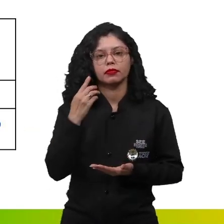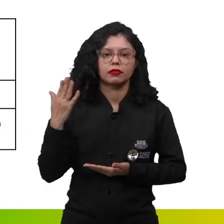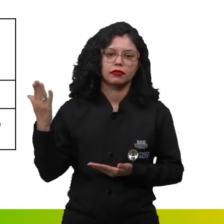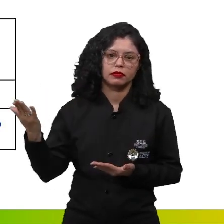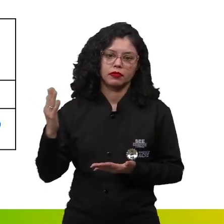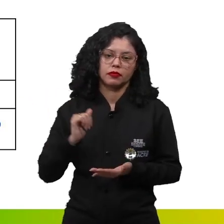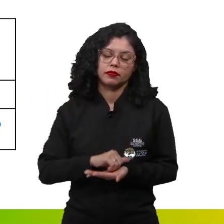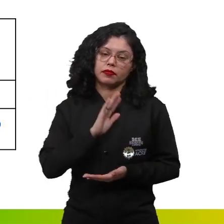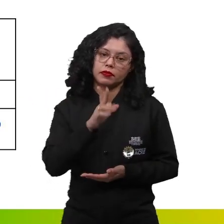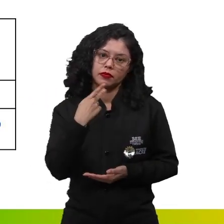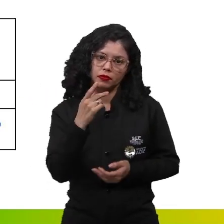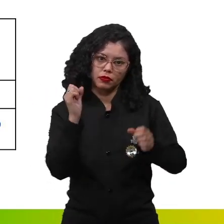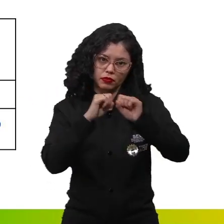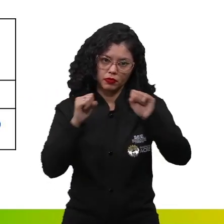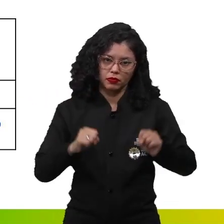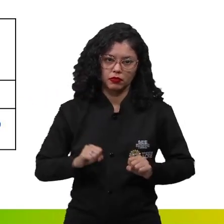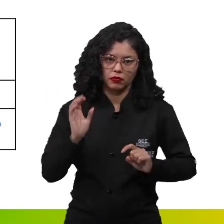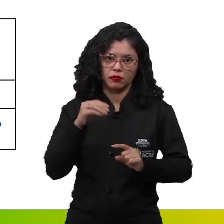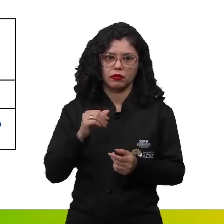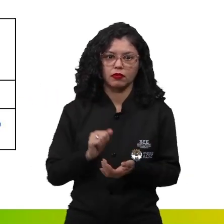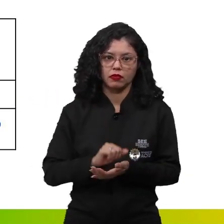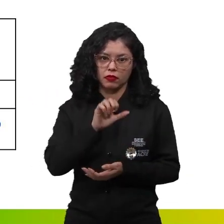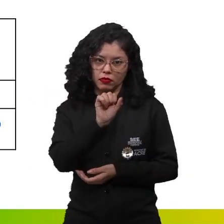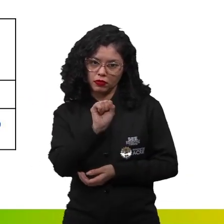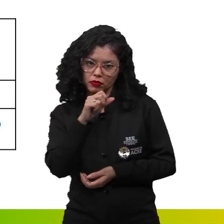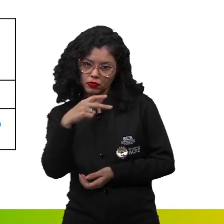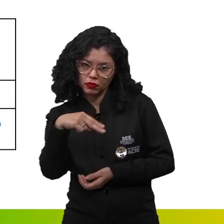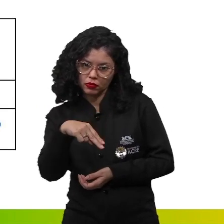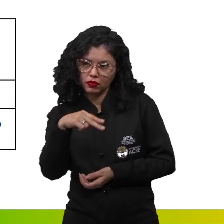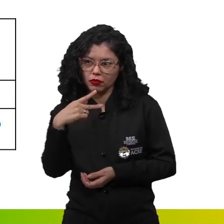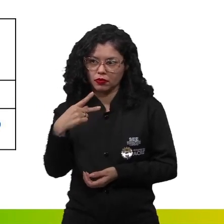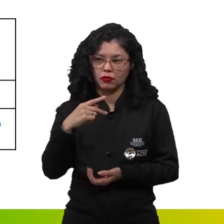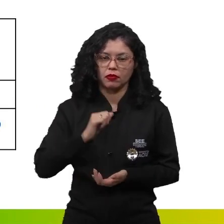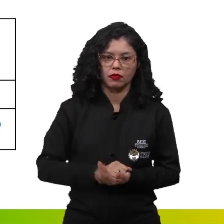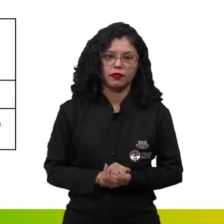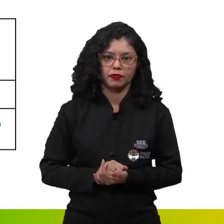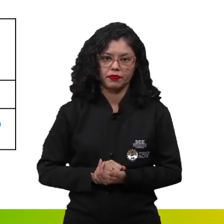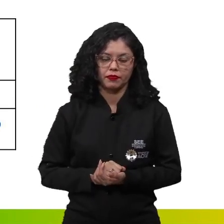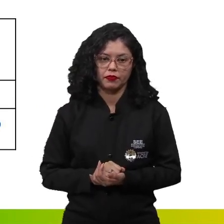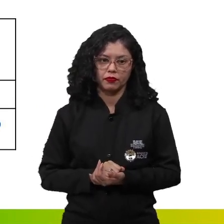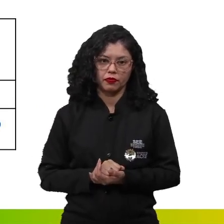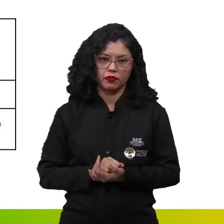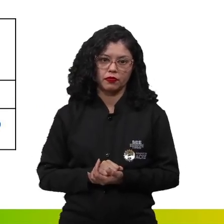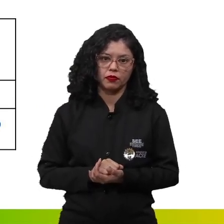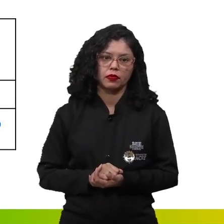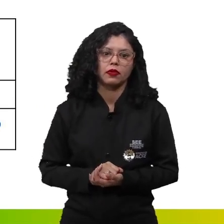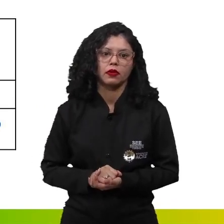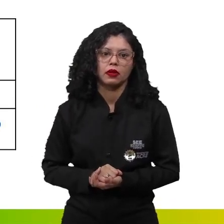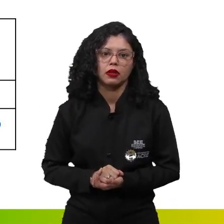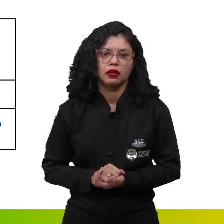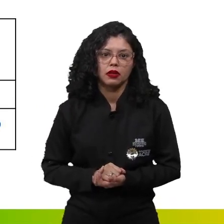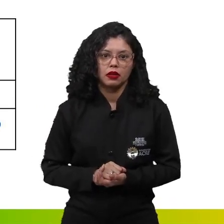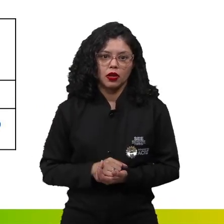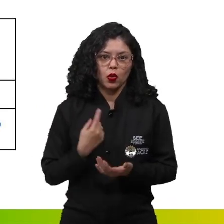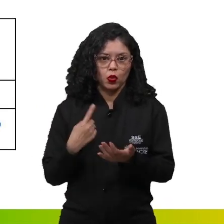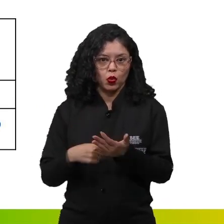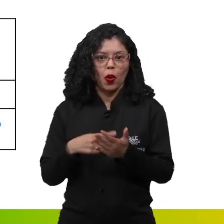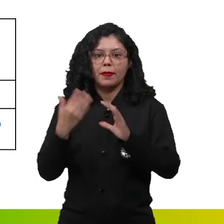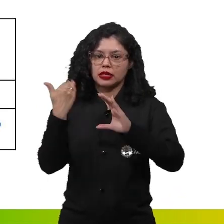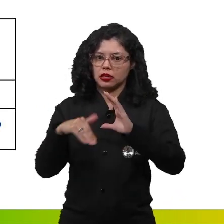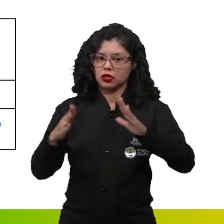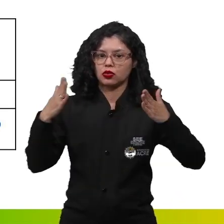gente falou do sistema nervoso central, agora vamos falar do periférico. Ele é considerado